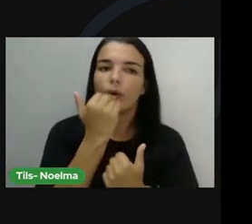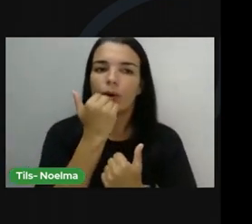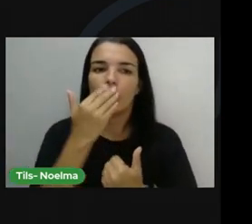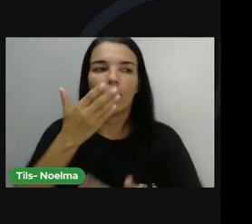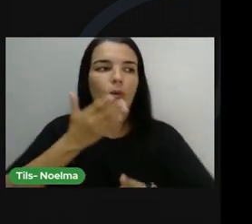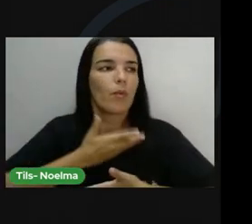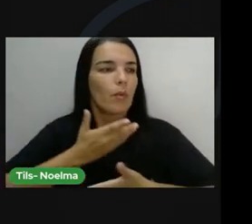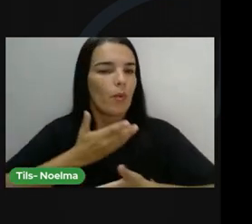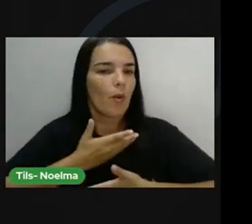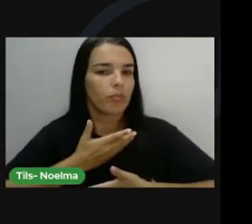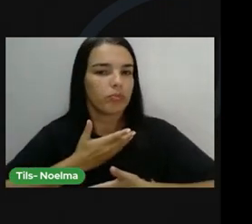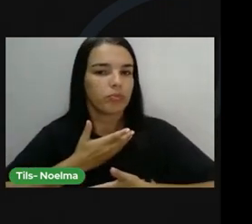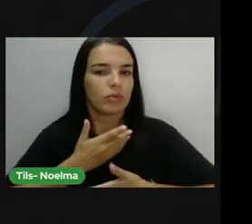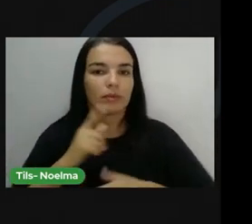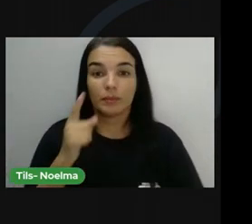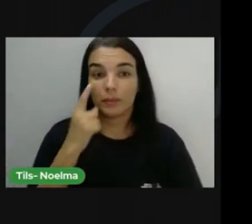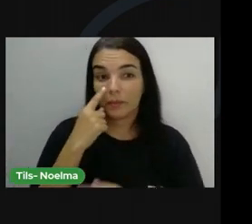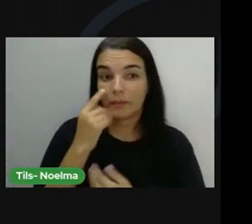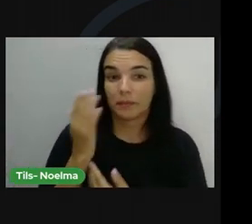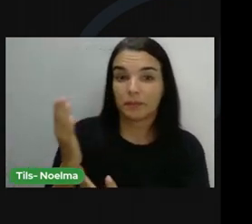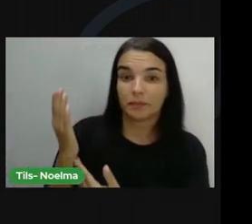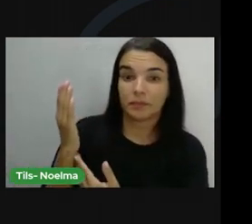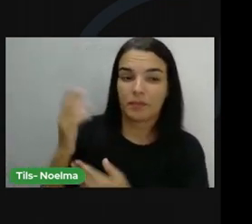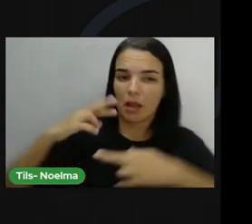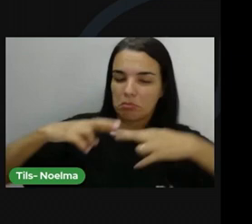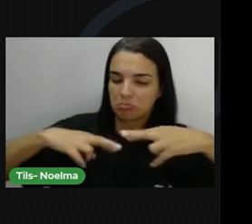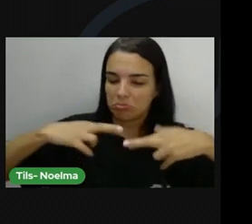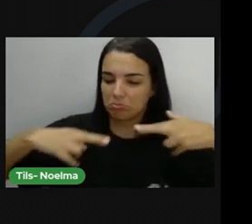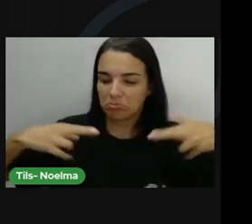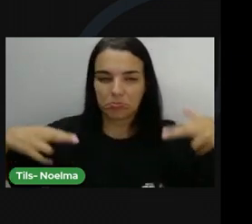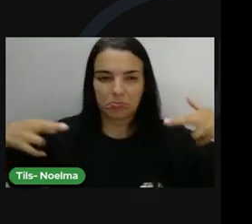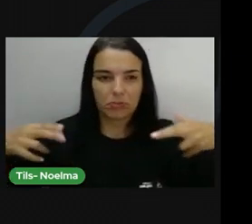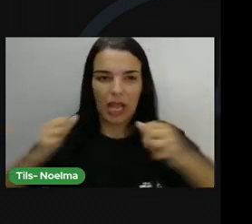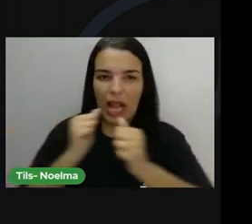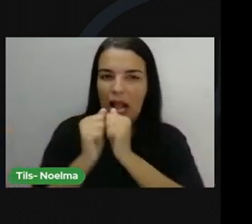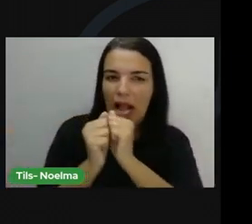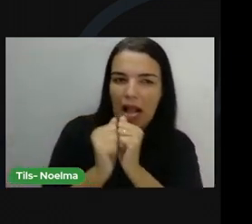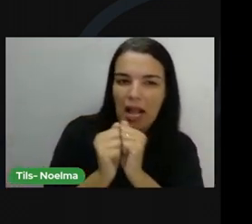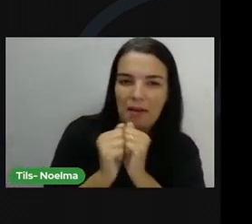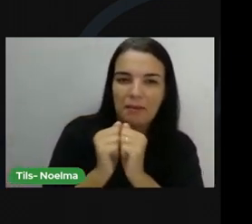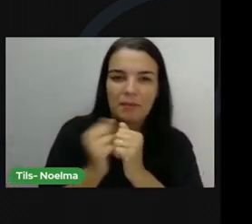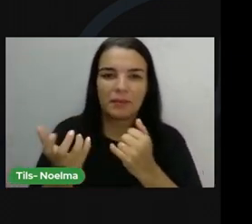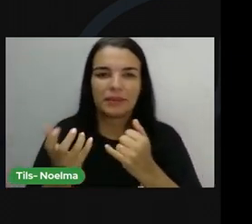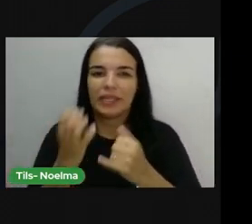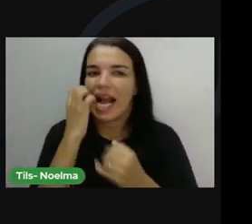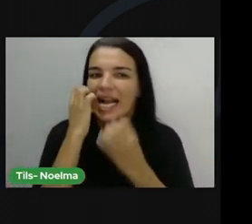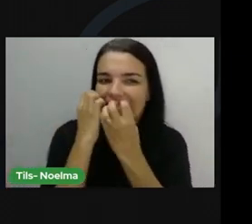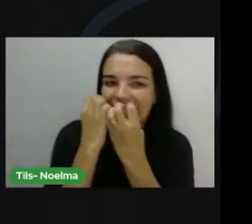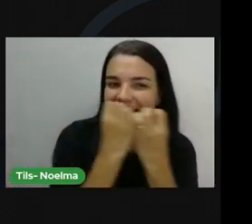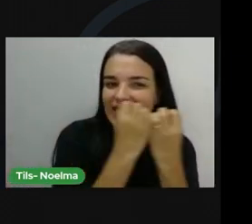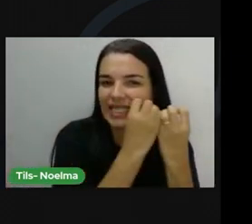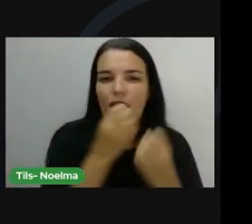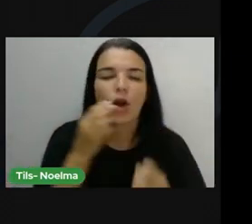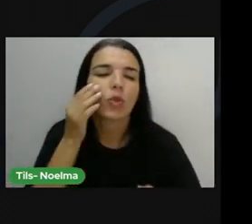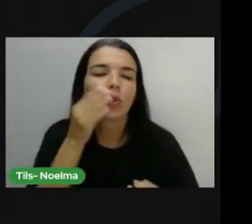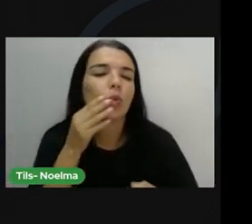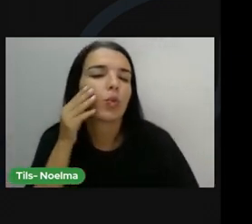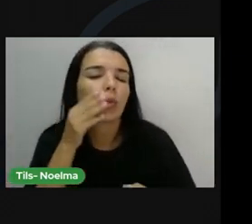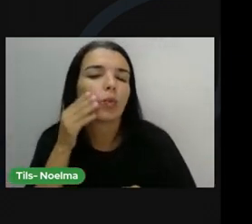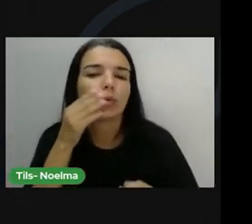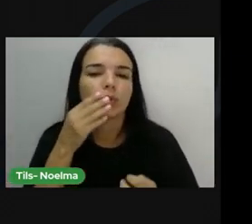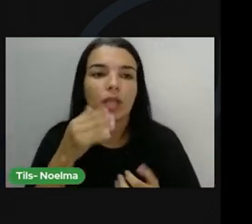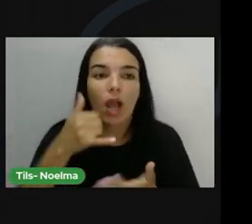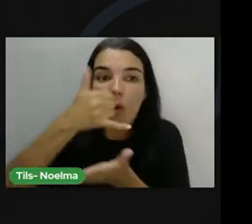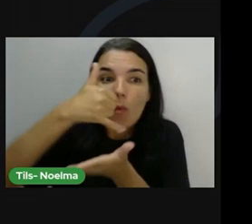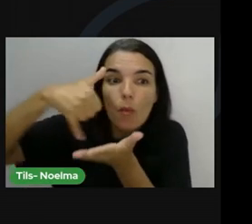movimento, como a batata, o macarrão, o arroz, os cereais, as farinhas, os doces, os açúcares, o